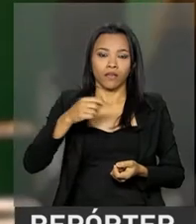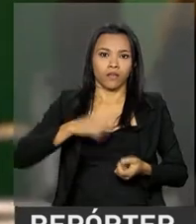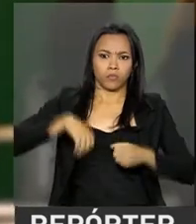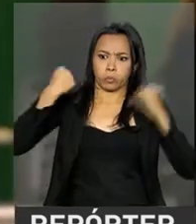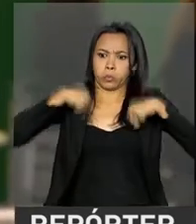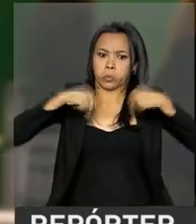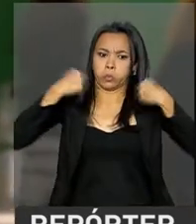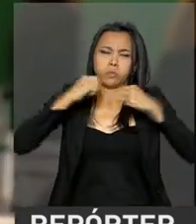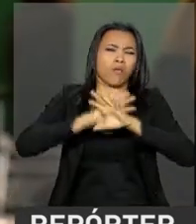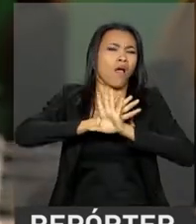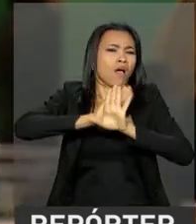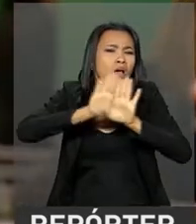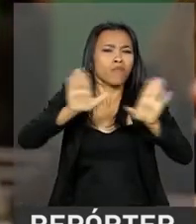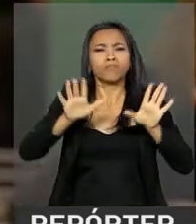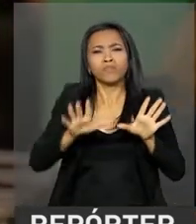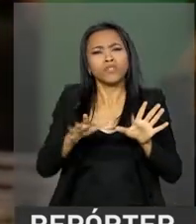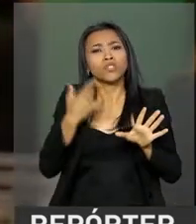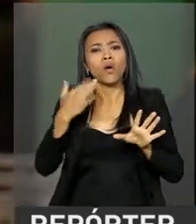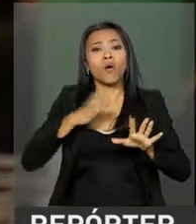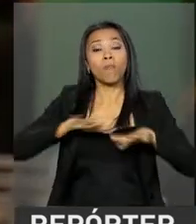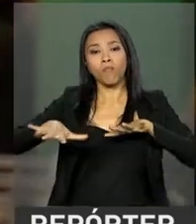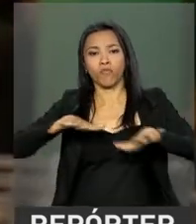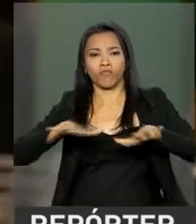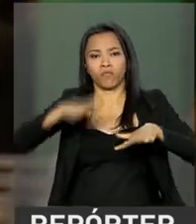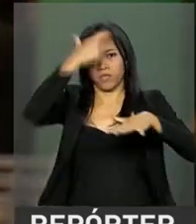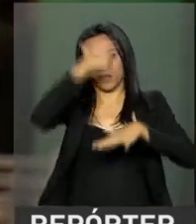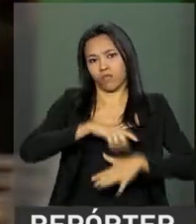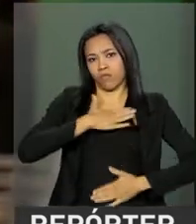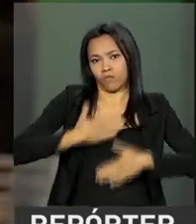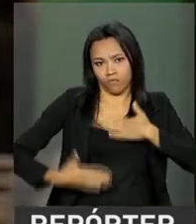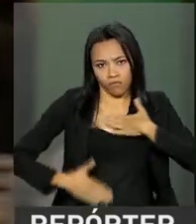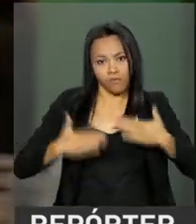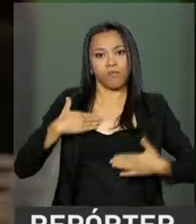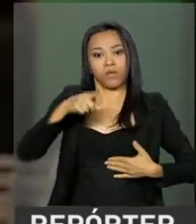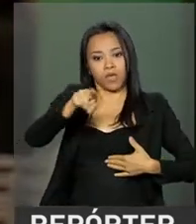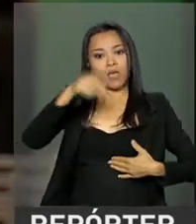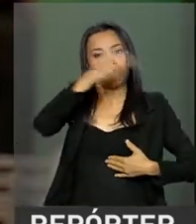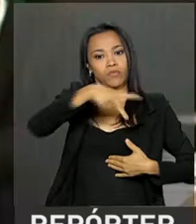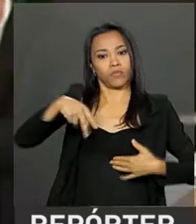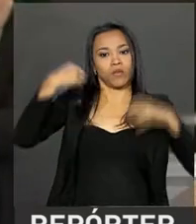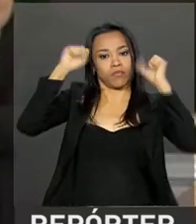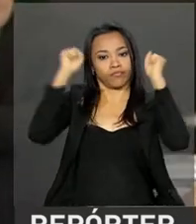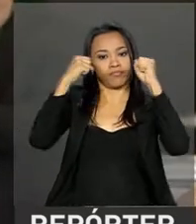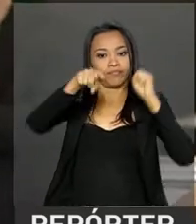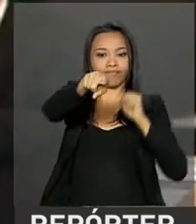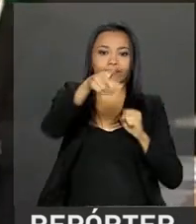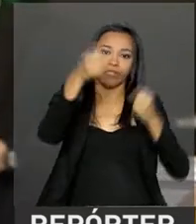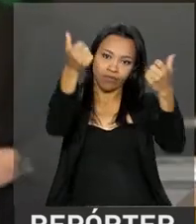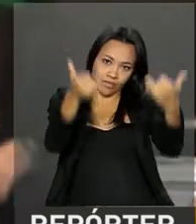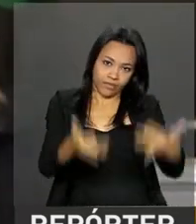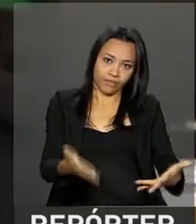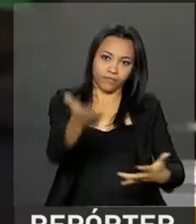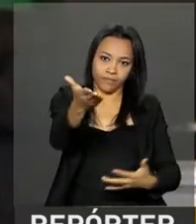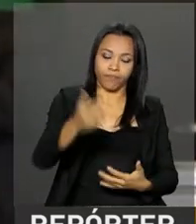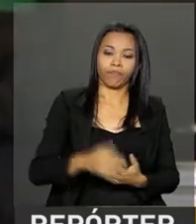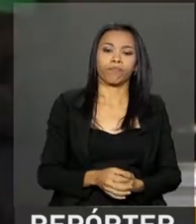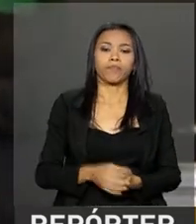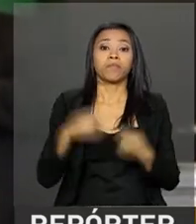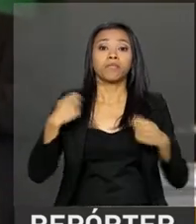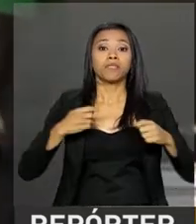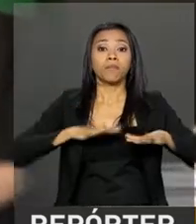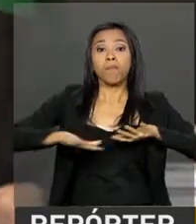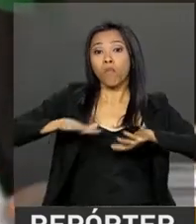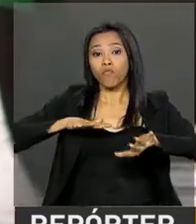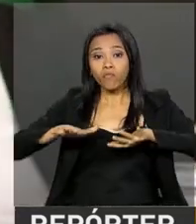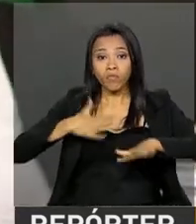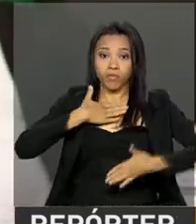se movimentar, como defendeu um dos participantes do debate, o educador físico Márcio Atala. A gente deveria dar um mínimo de movimento que o